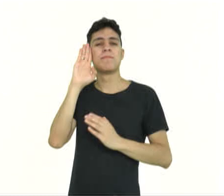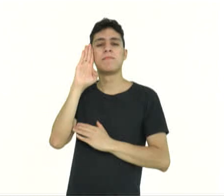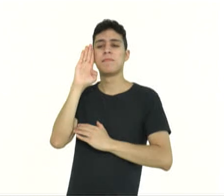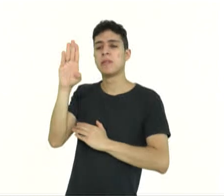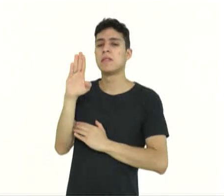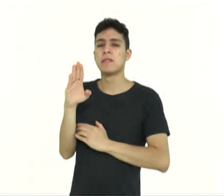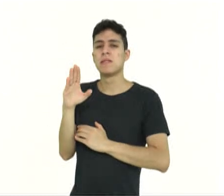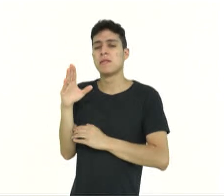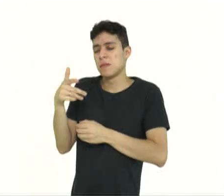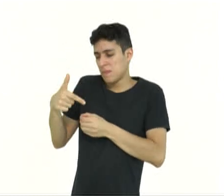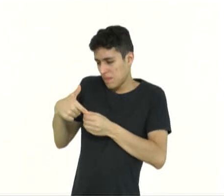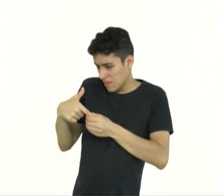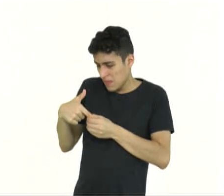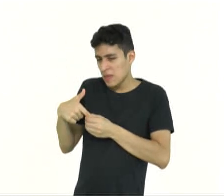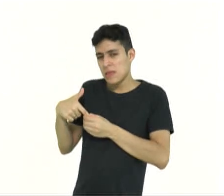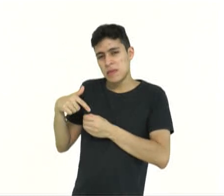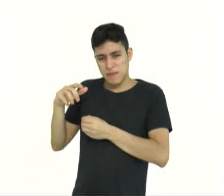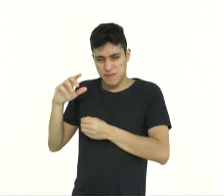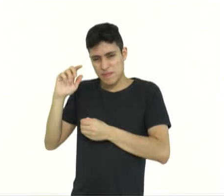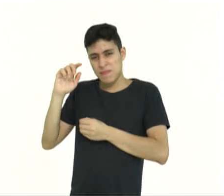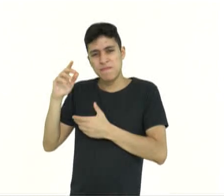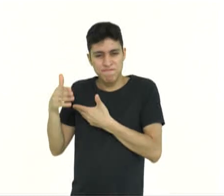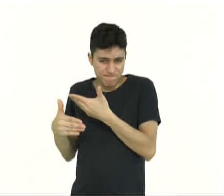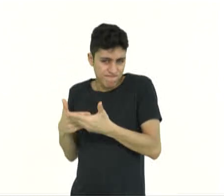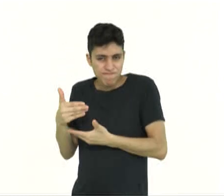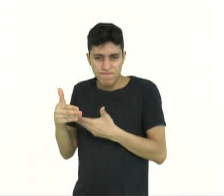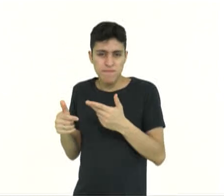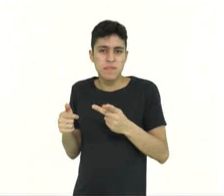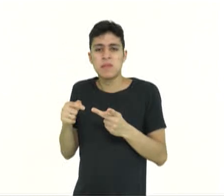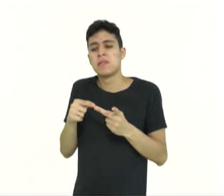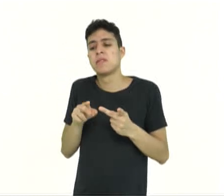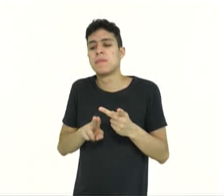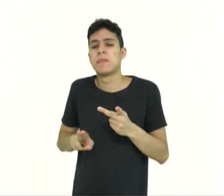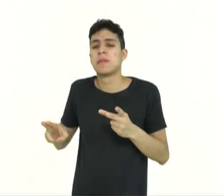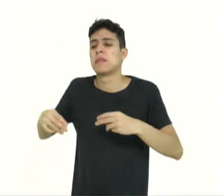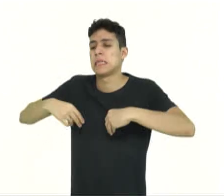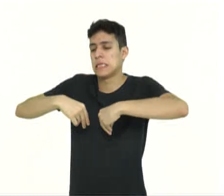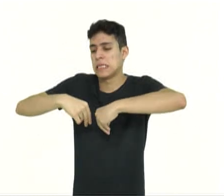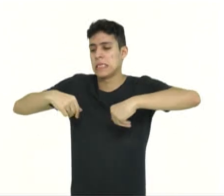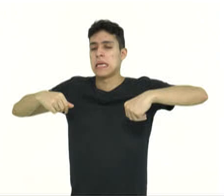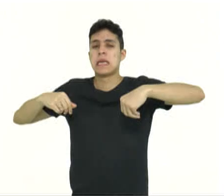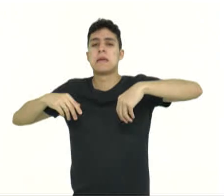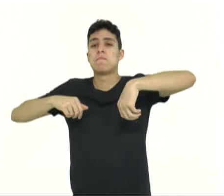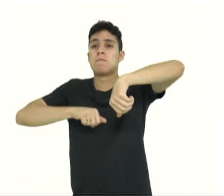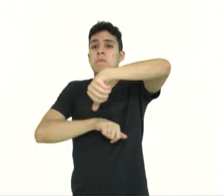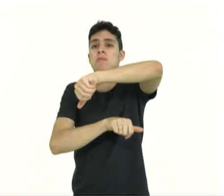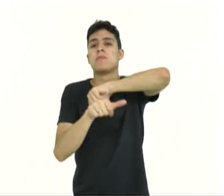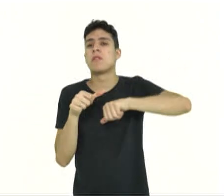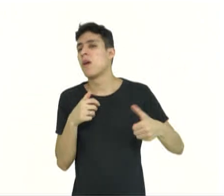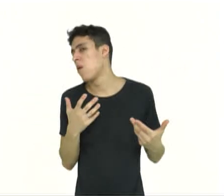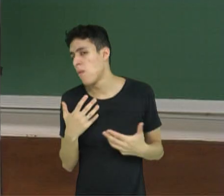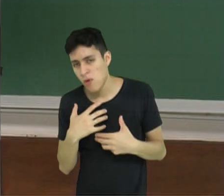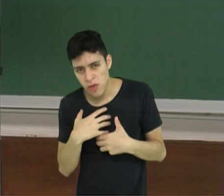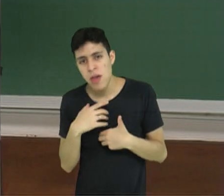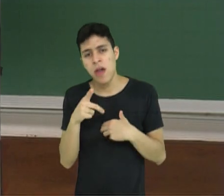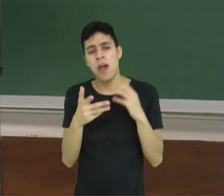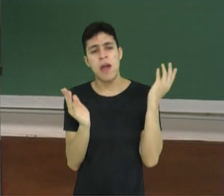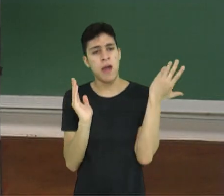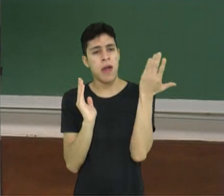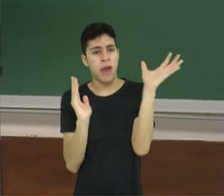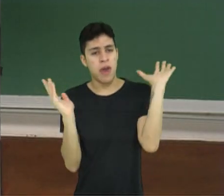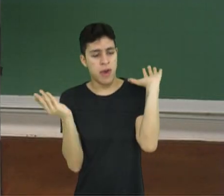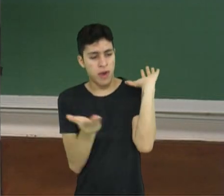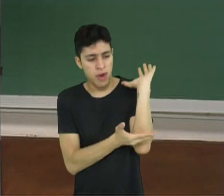combustíveis fósseis, petróleo no caso, e mudanças no uso da terra, como o desmatamento. A gente viu na aula ao vivo, o